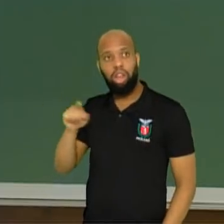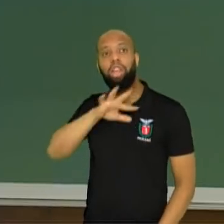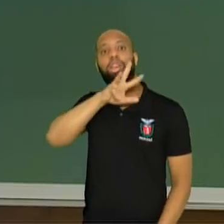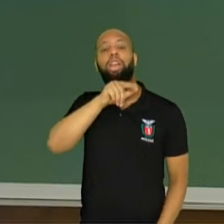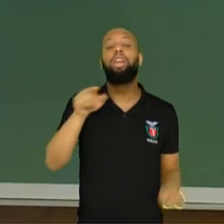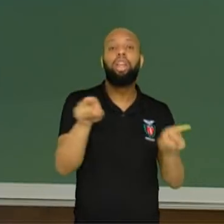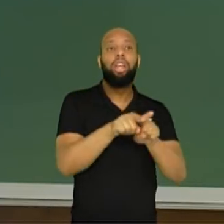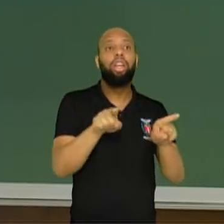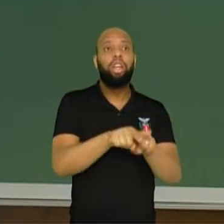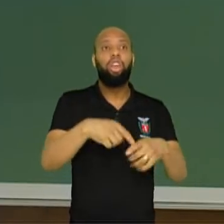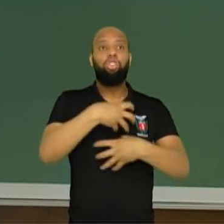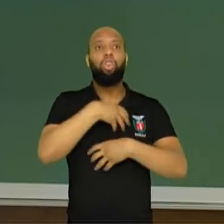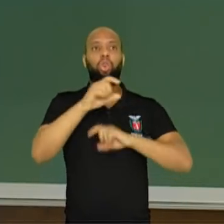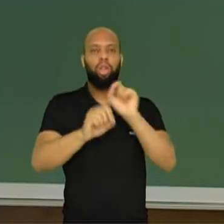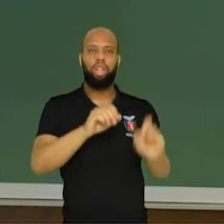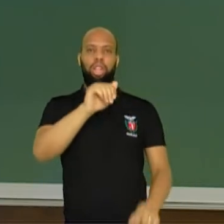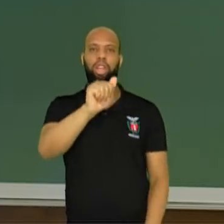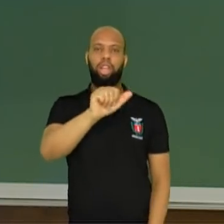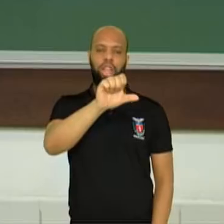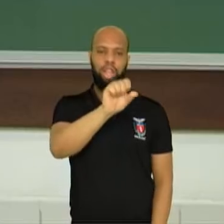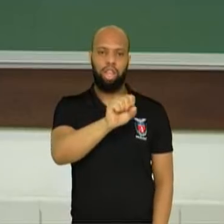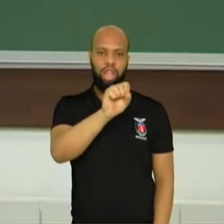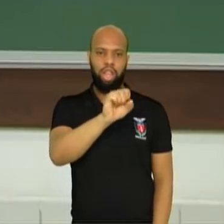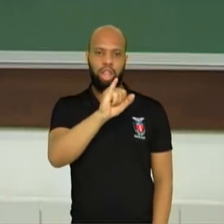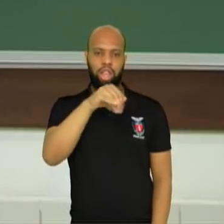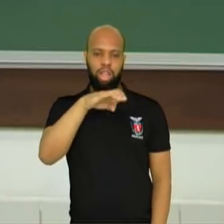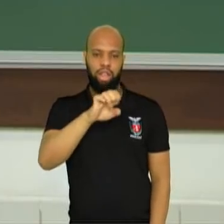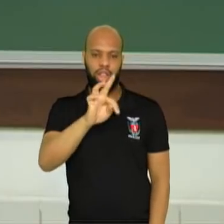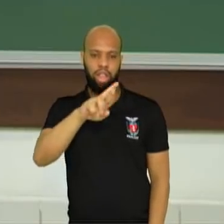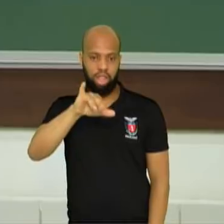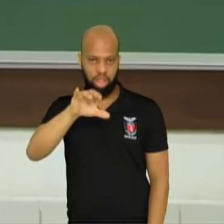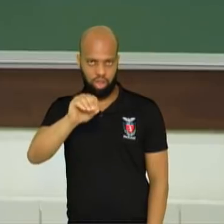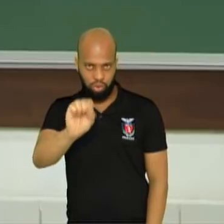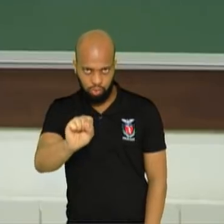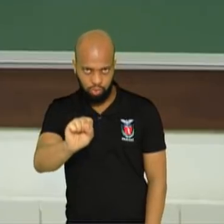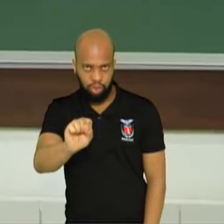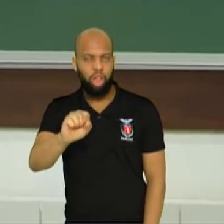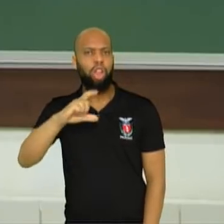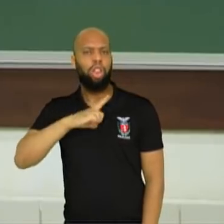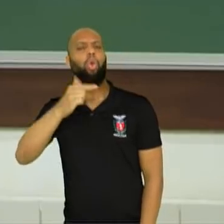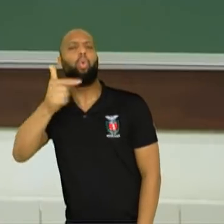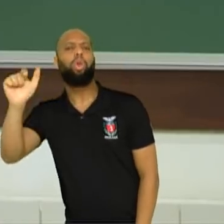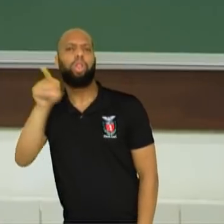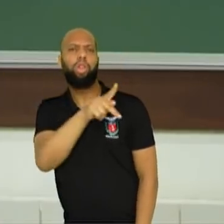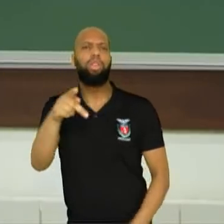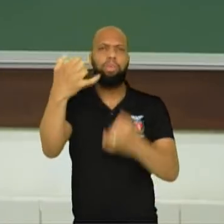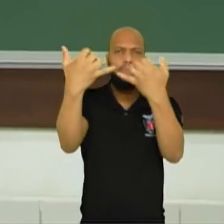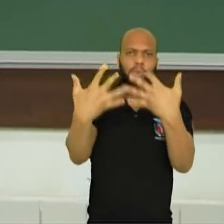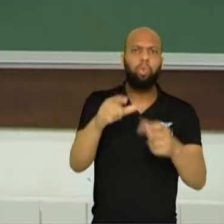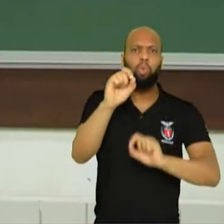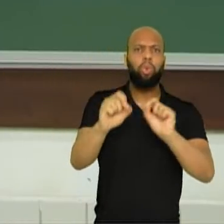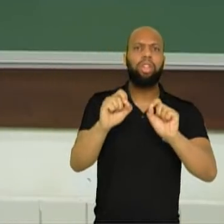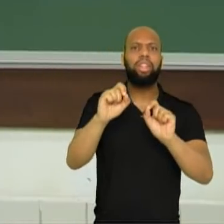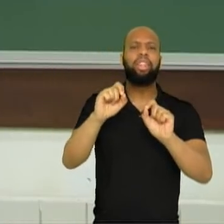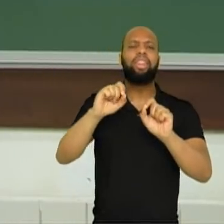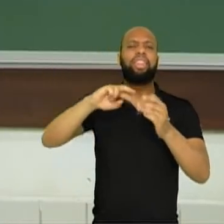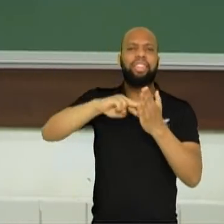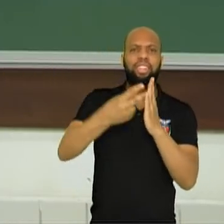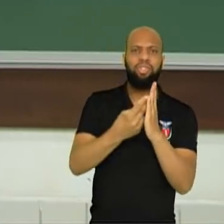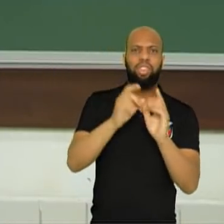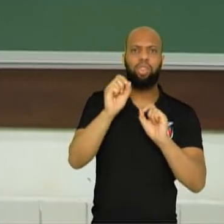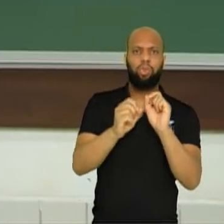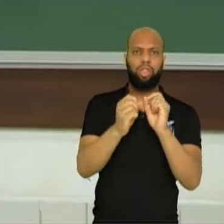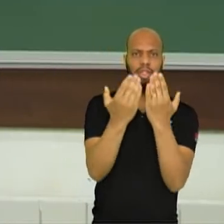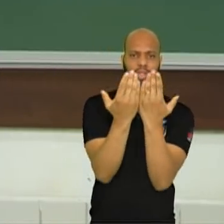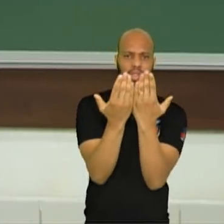são assimétricos. A professora Fran explicou para você o que, que quer dizer a simetria dos animais. Quando eu falo